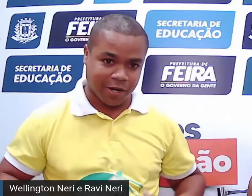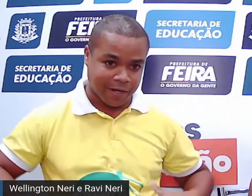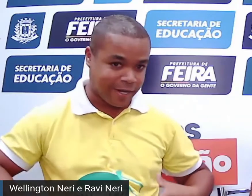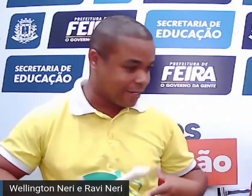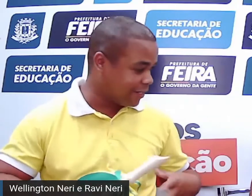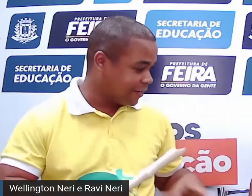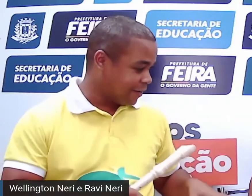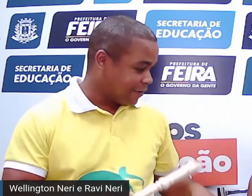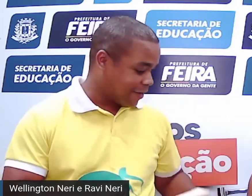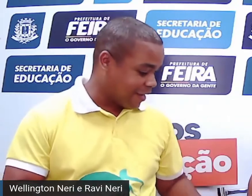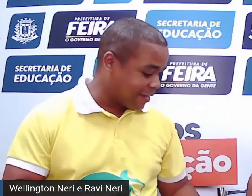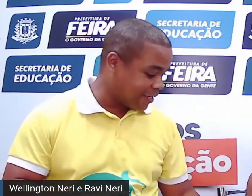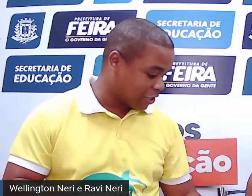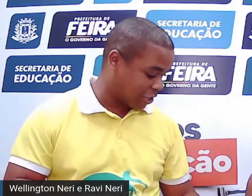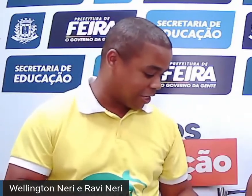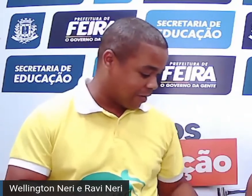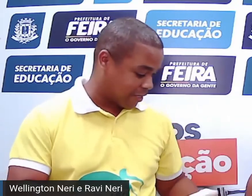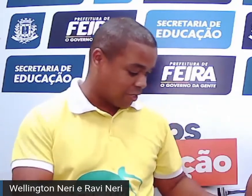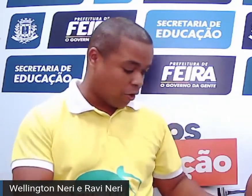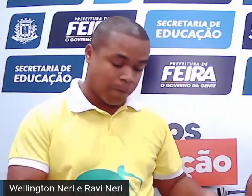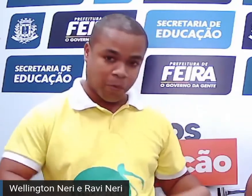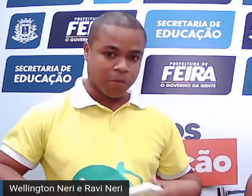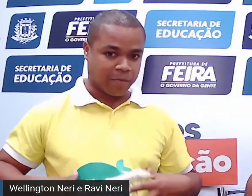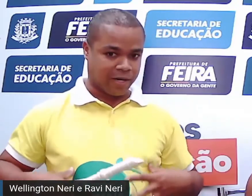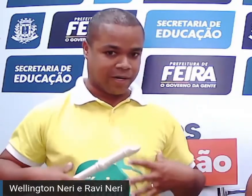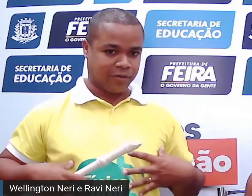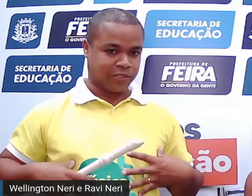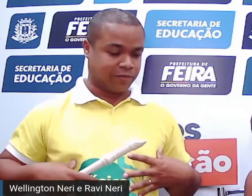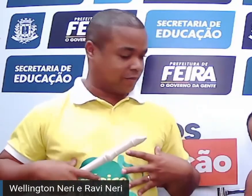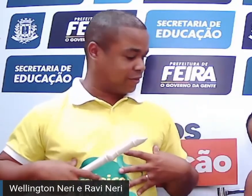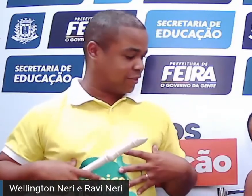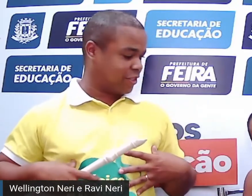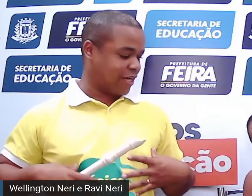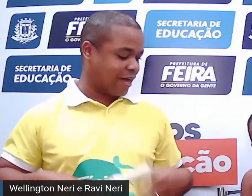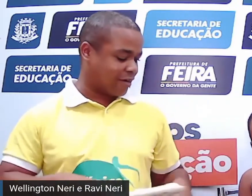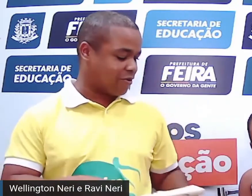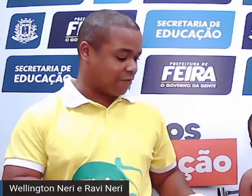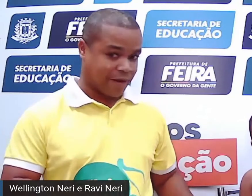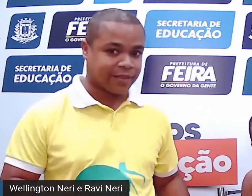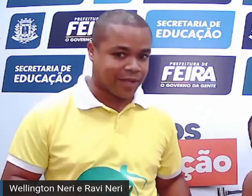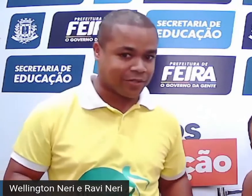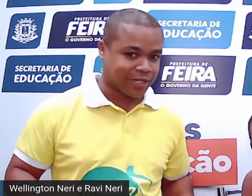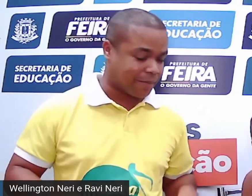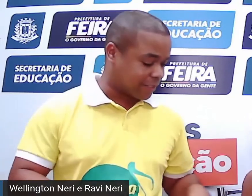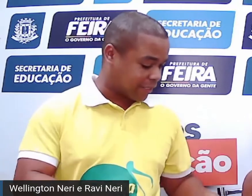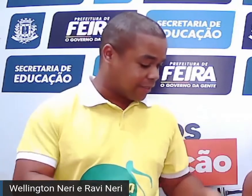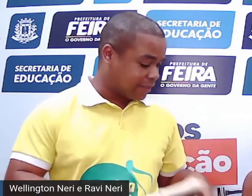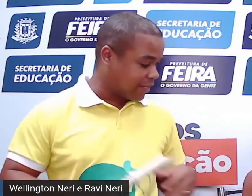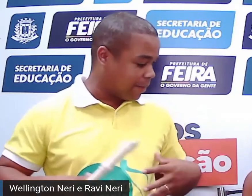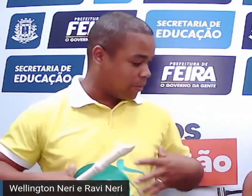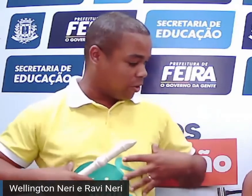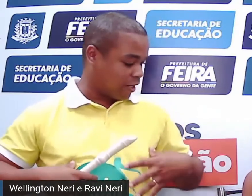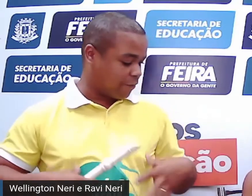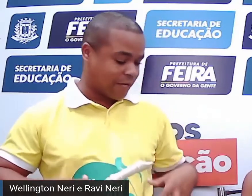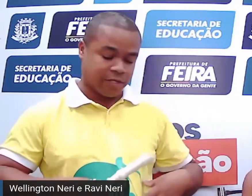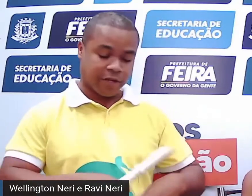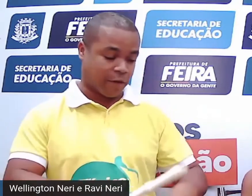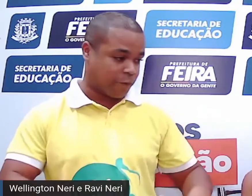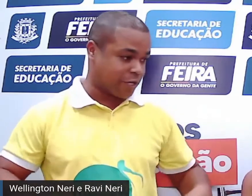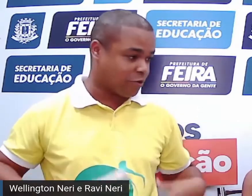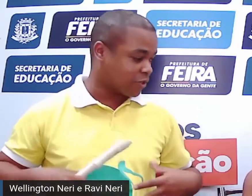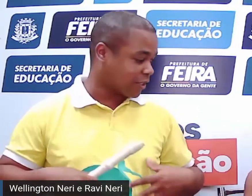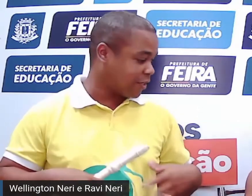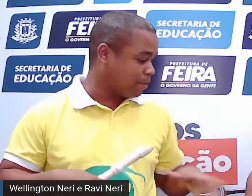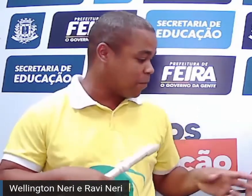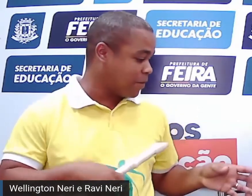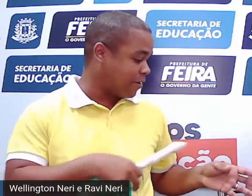aí, ó? Ele encheu aqui, ó, o pulmão de ar. Vai ter outra mágica na bola. Ele fez